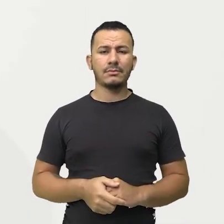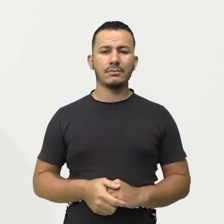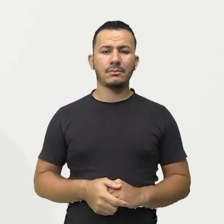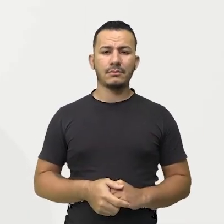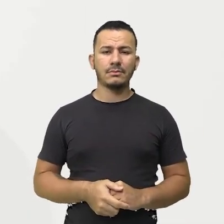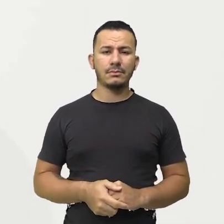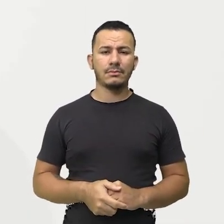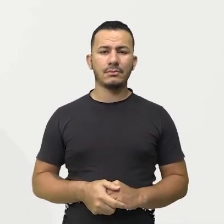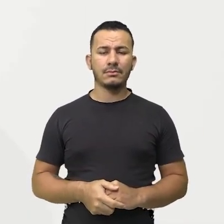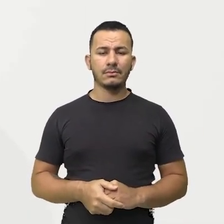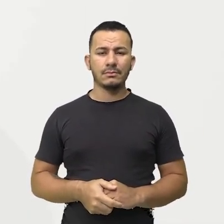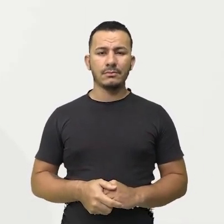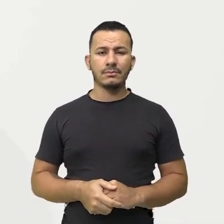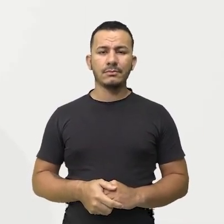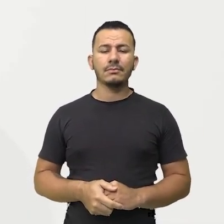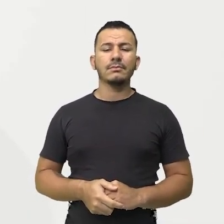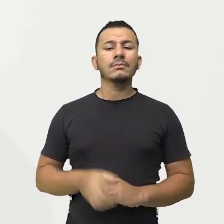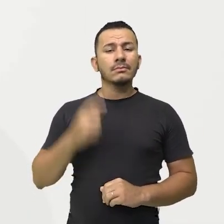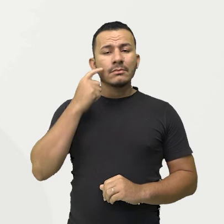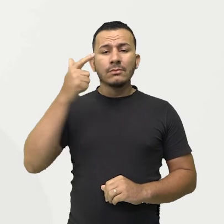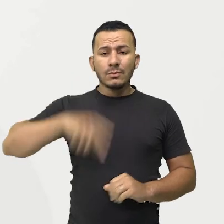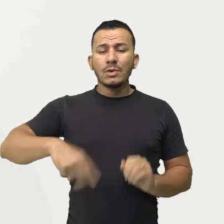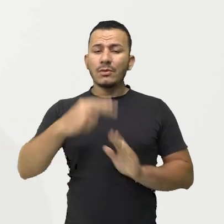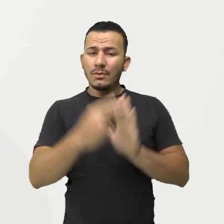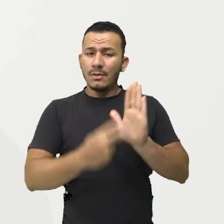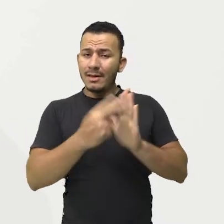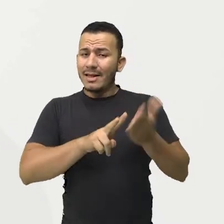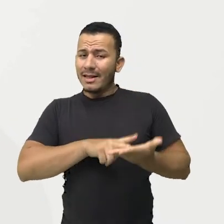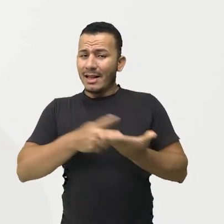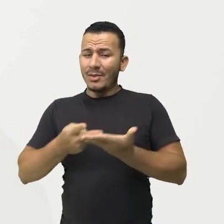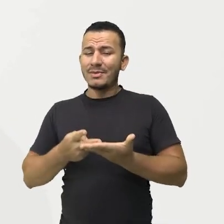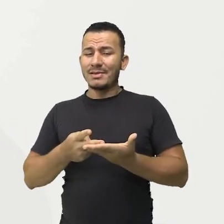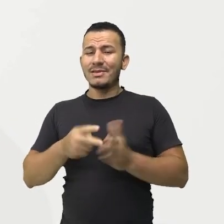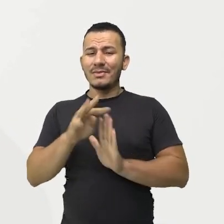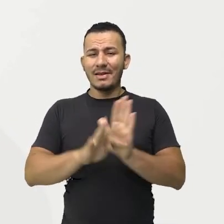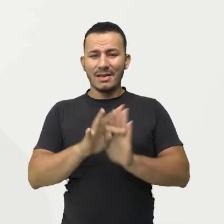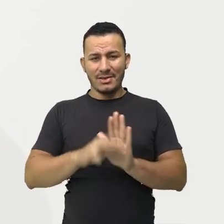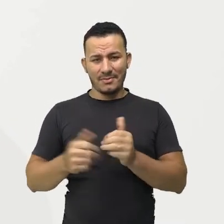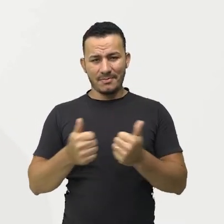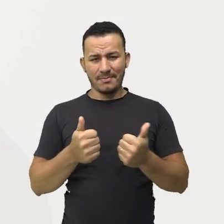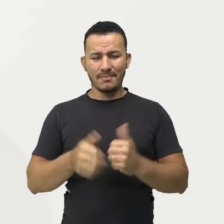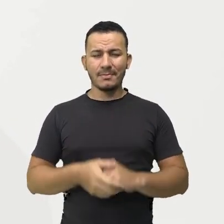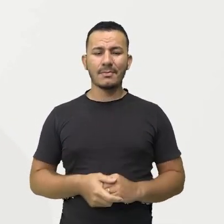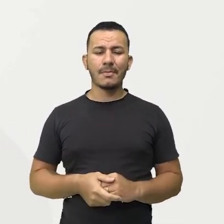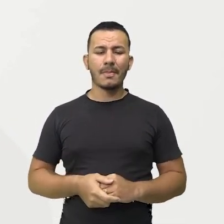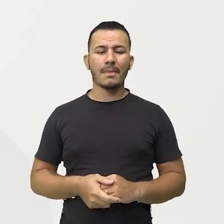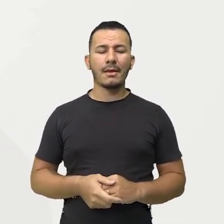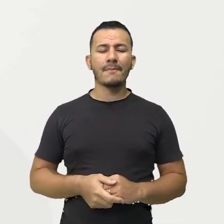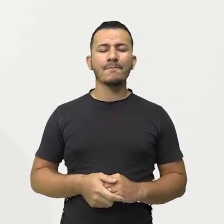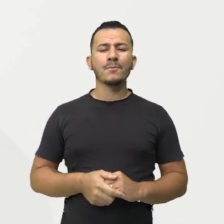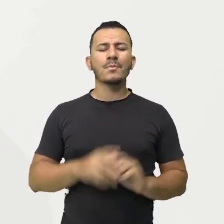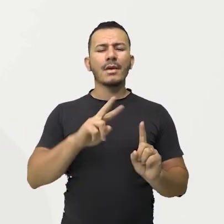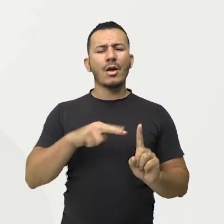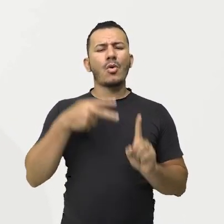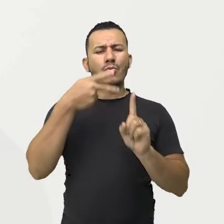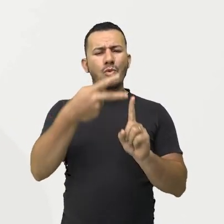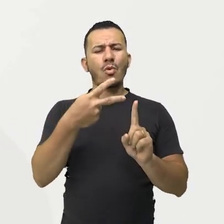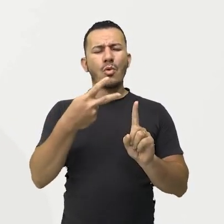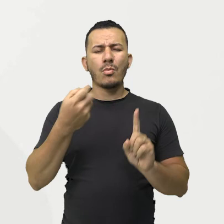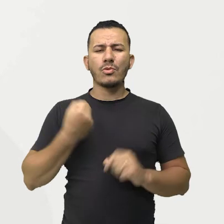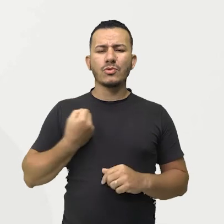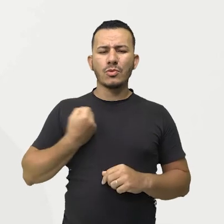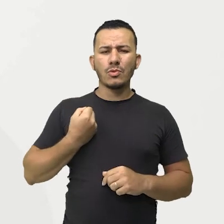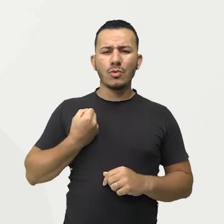próximo exemplo. Acompanha comigo, bora traduzir o que está escrito no texto. O dobro de uma